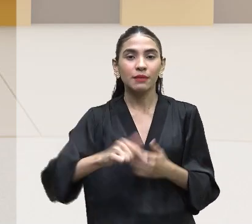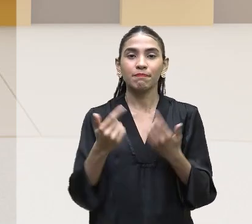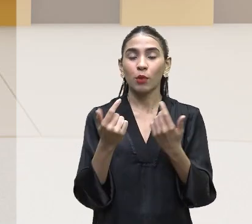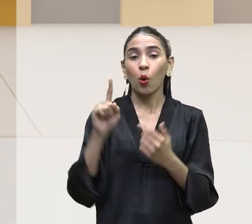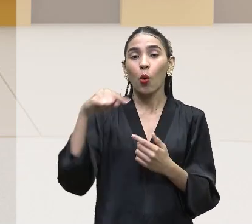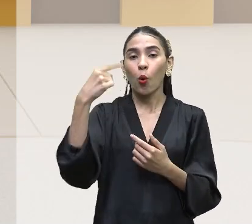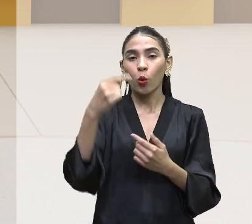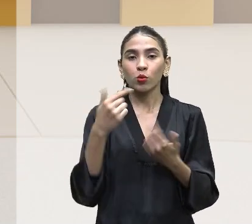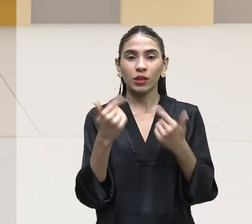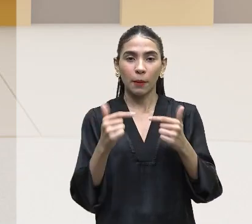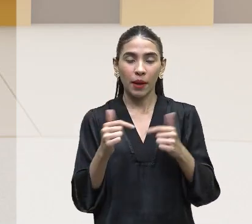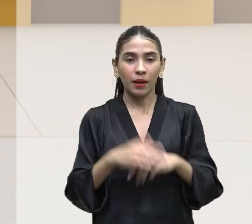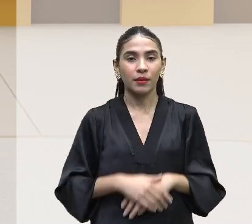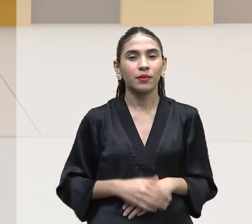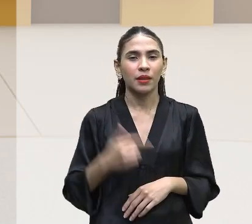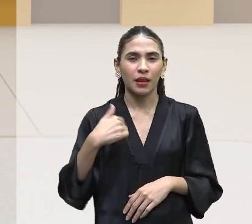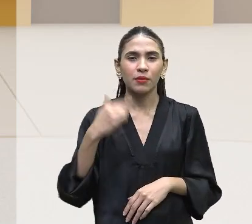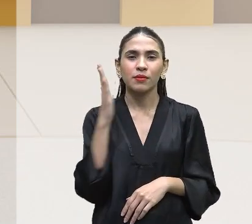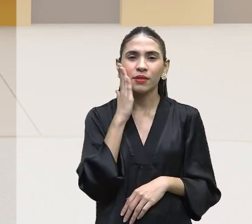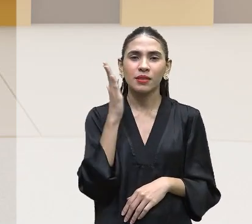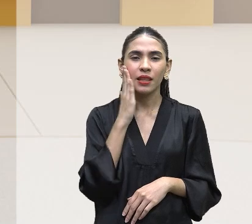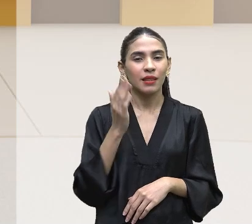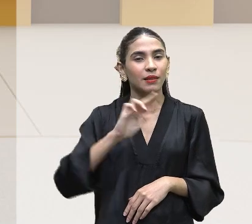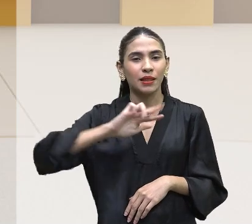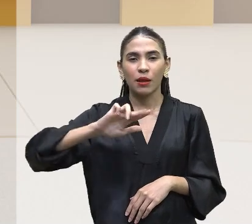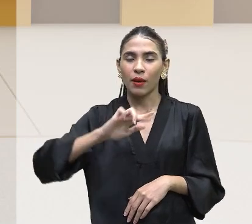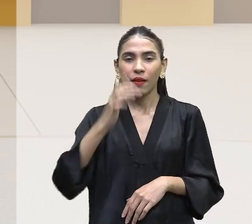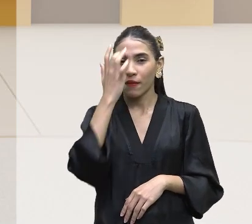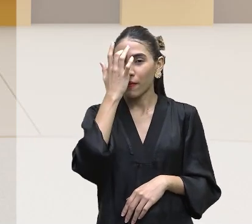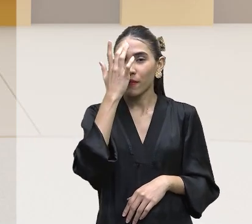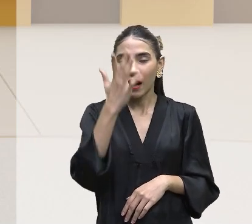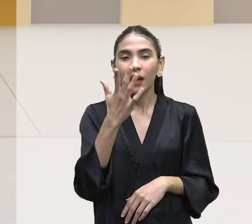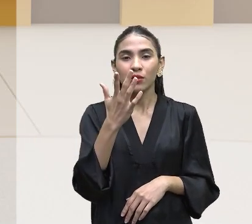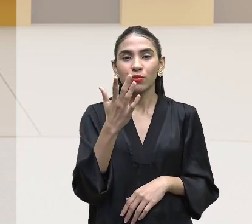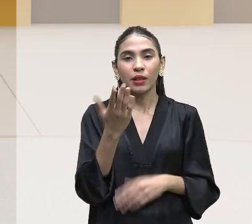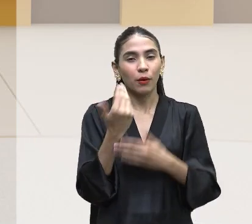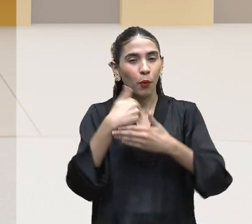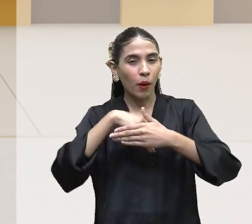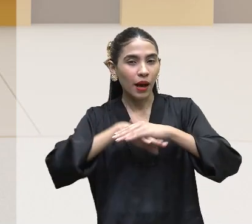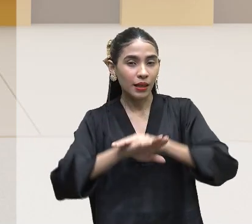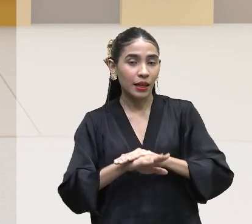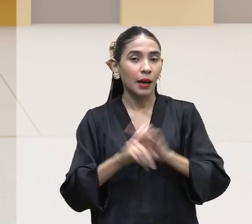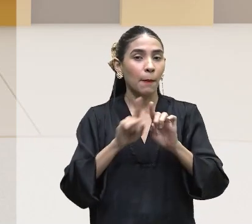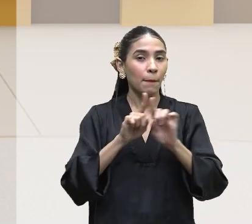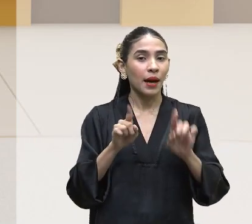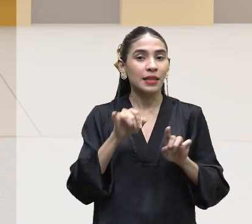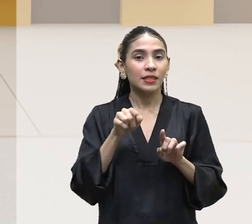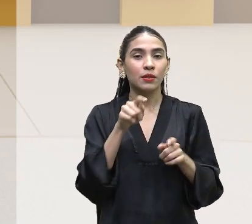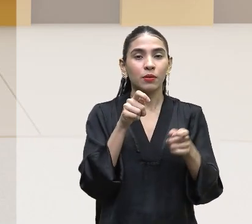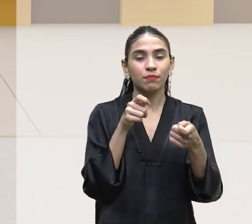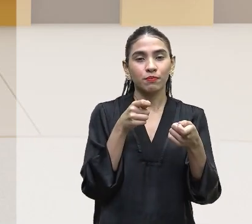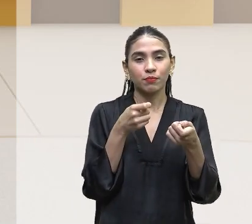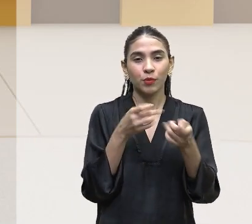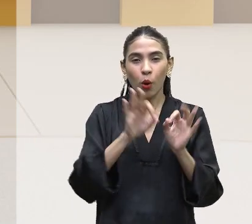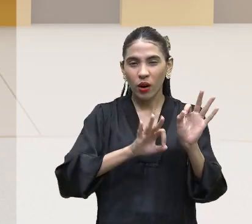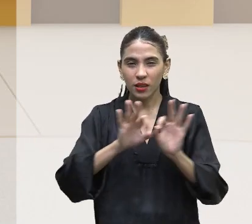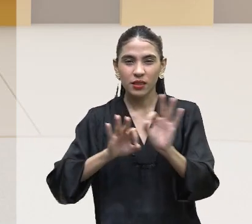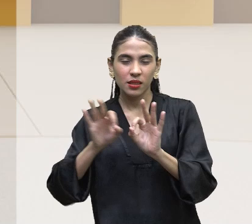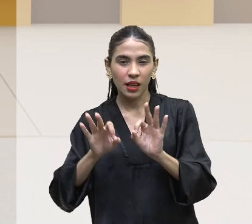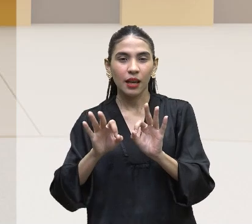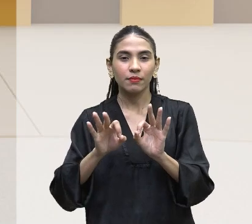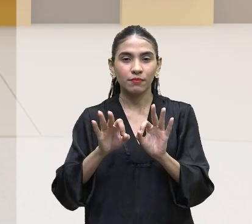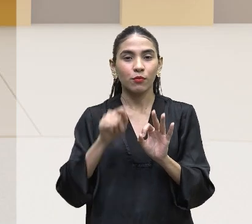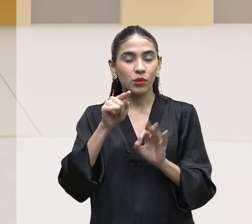que não é fácil a gente pegar e juntar 6 vezes o valor do nosso salário, mas indo devagar, juntando de pouquinho, a